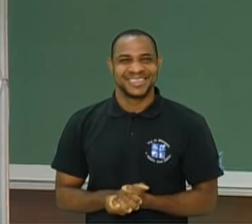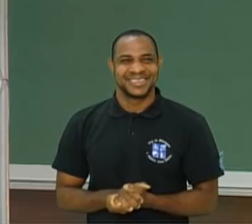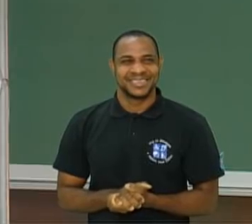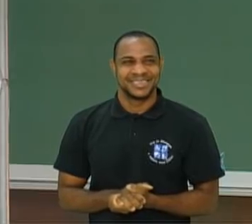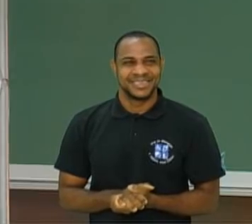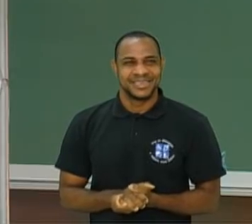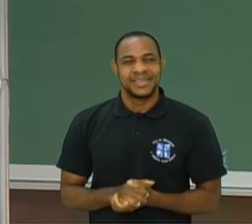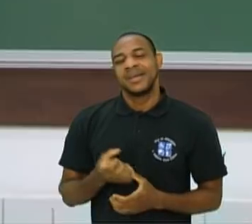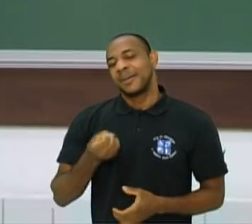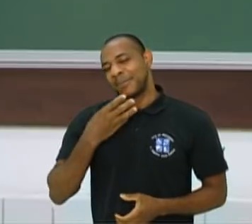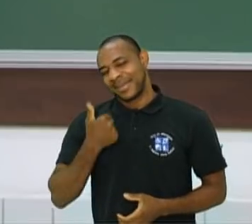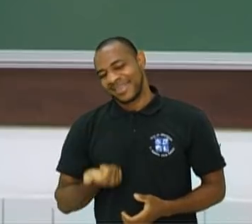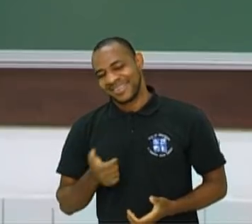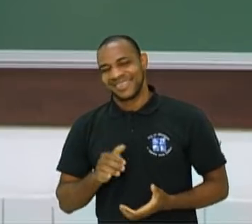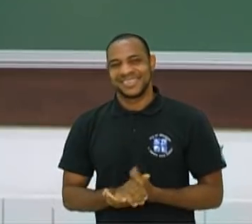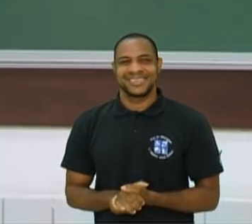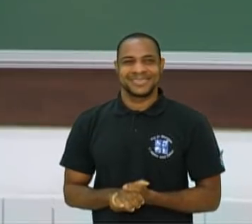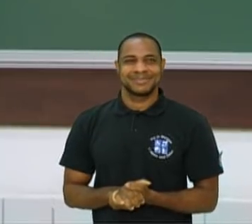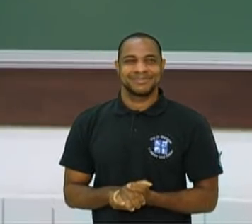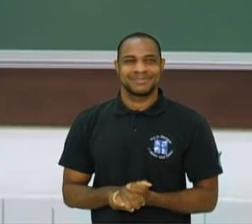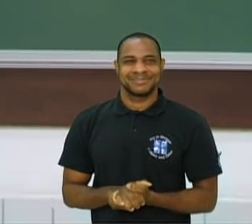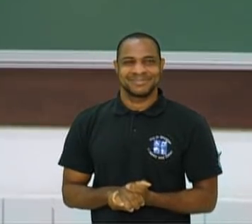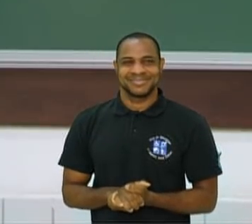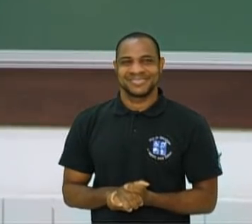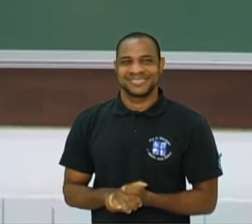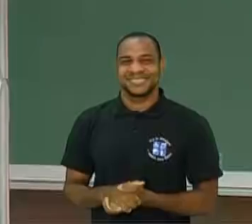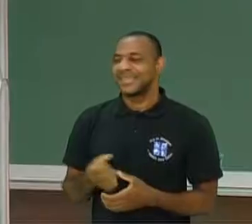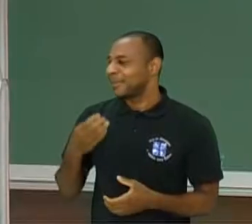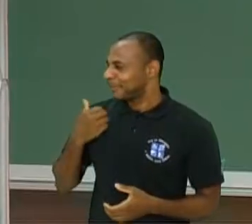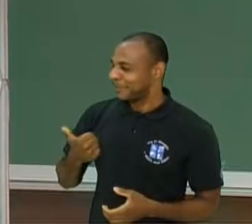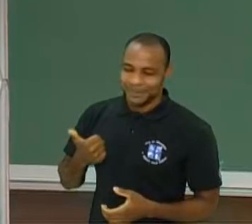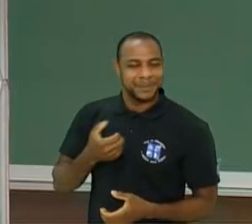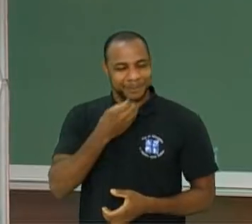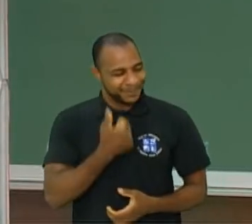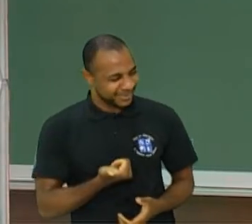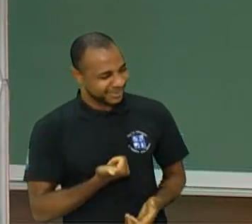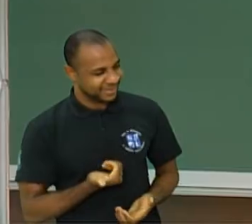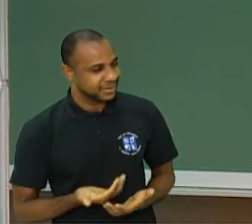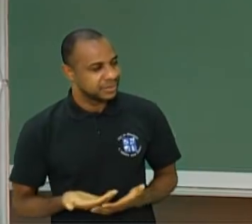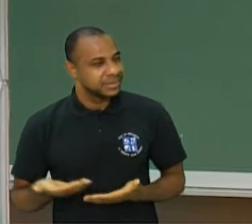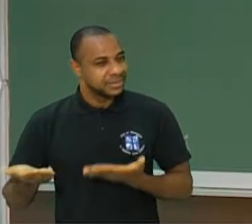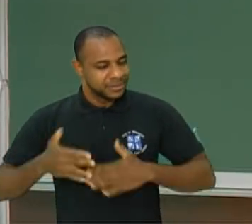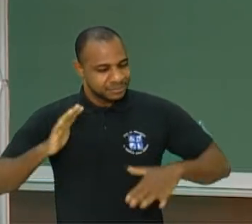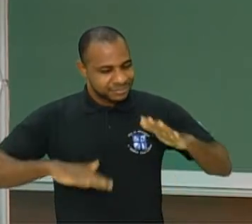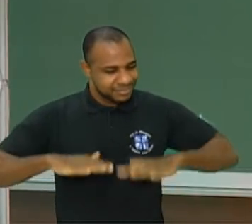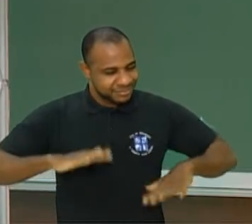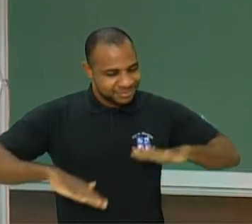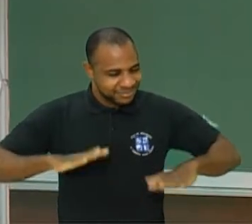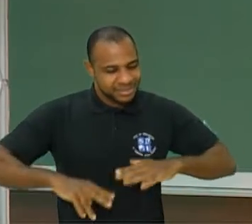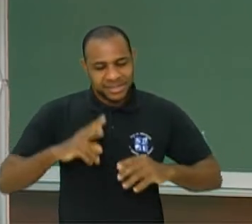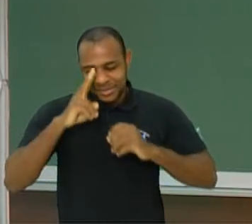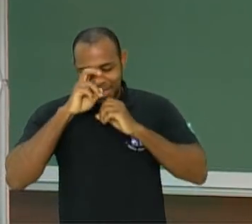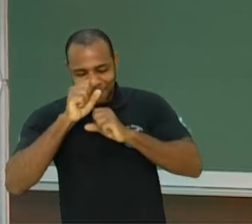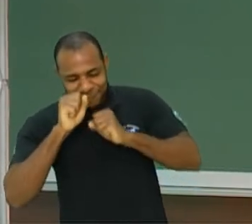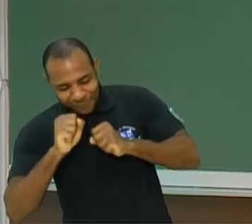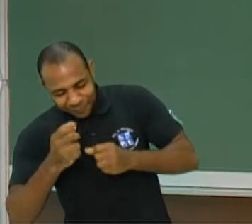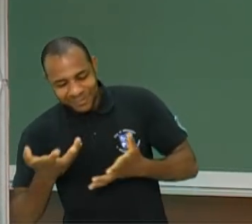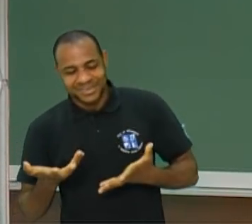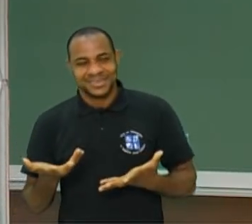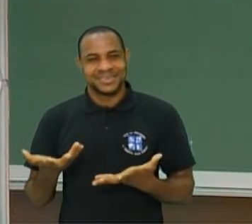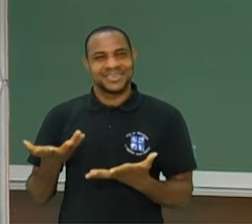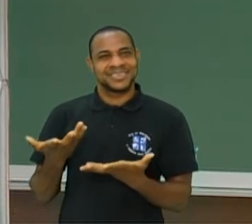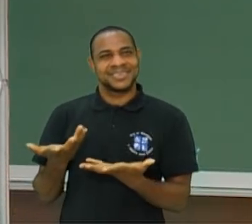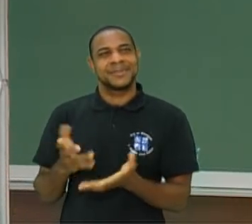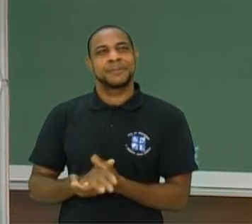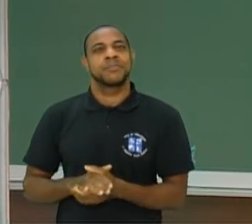Ah, muito bem. Agora sim, garoto. Isso mesmo. Então, traz a questão dos tambores, né? Da força africana